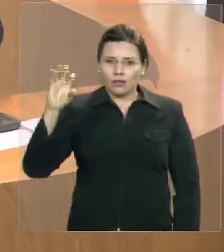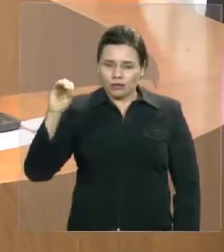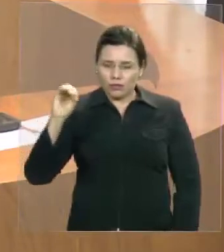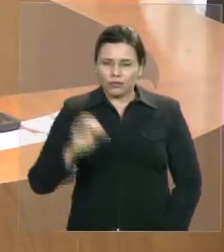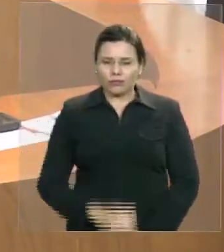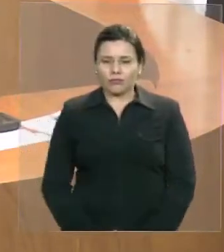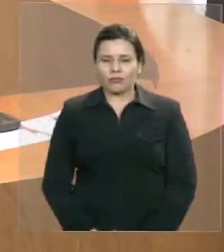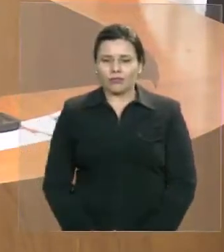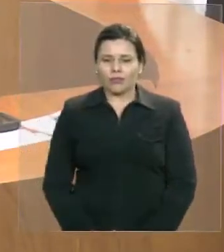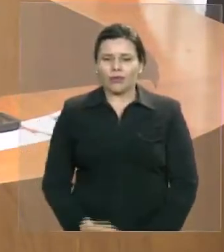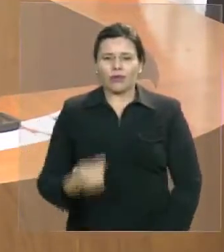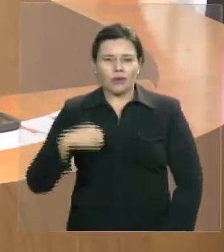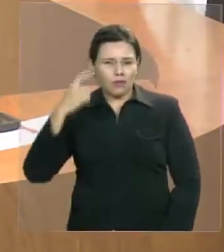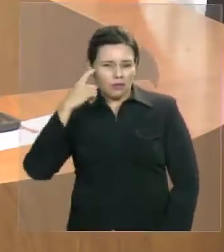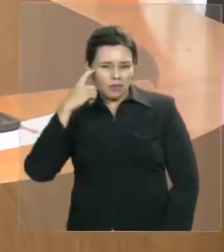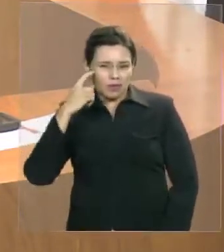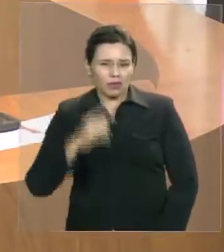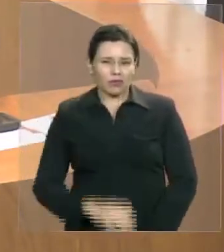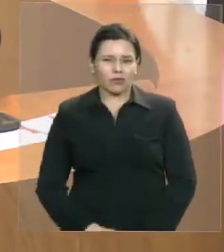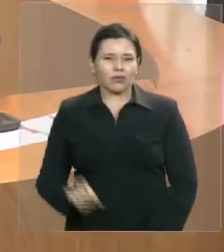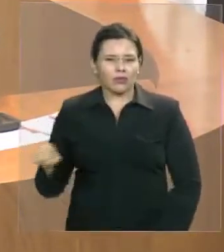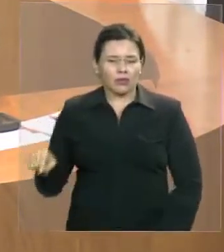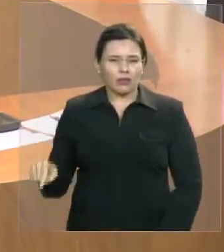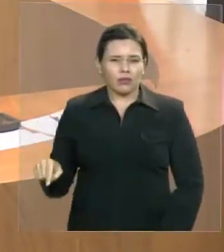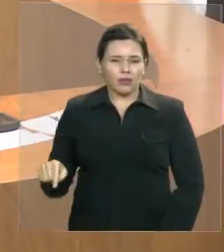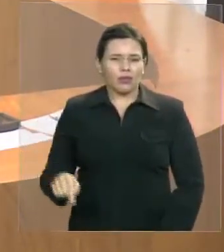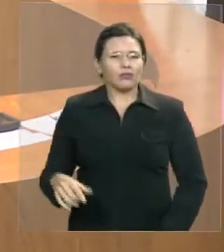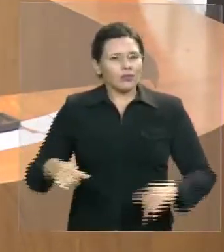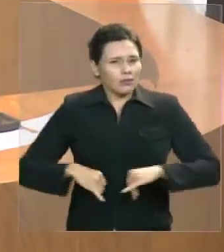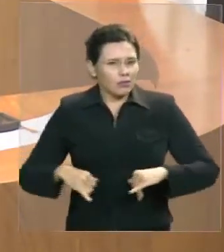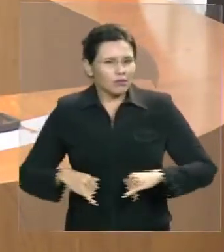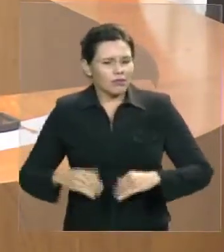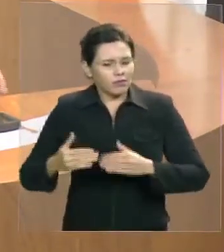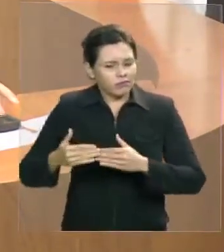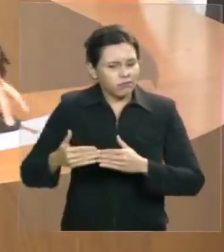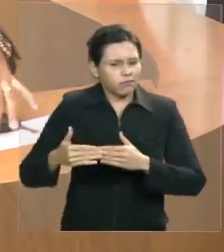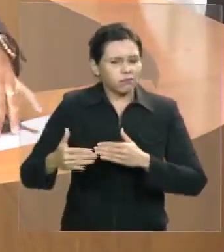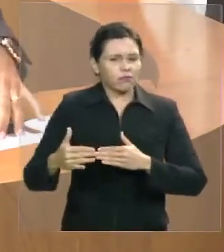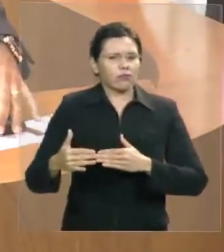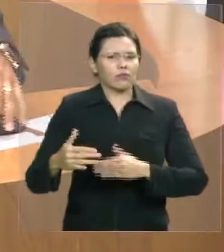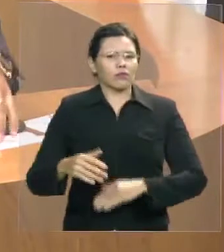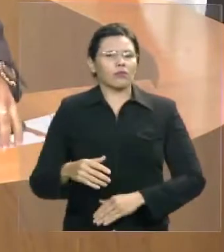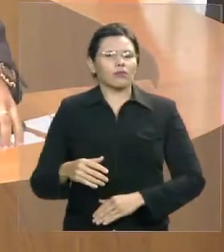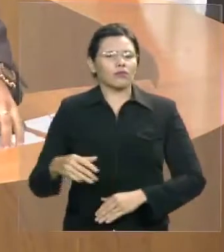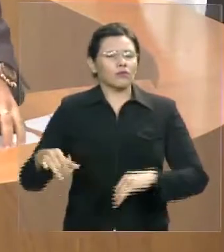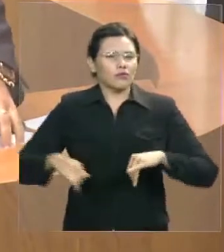Que maus momentos ele passou por conta desse governador.